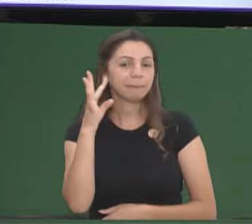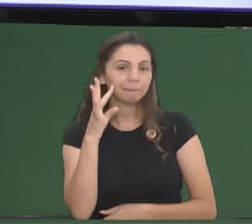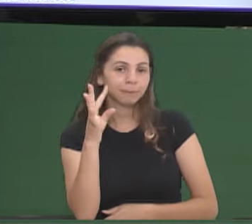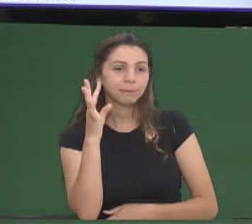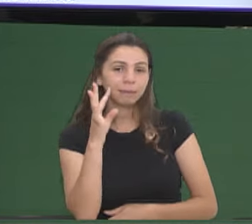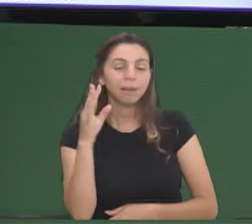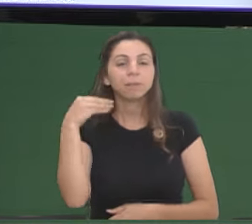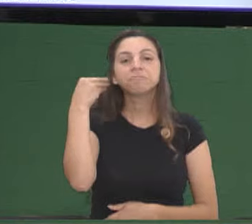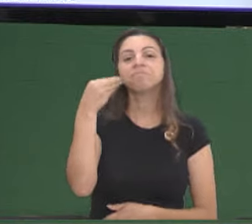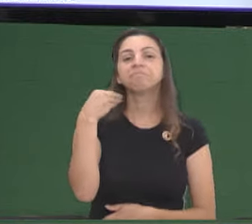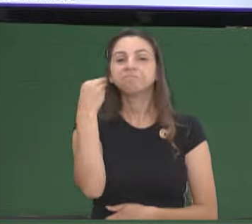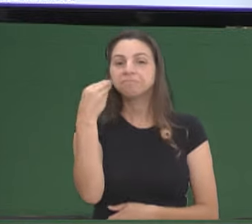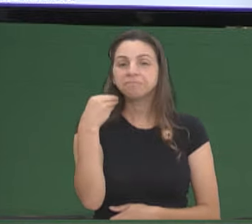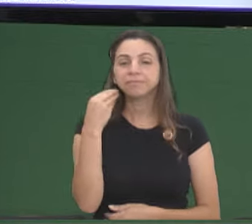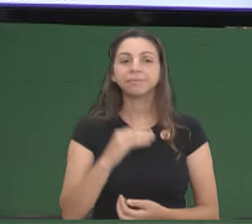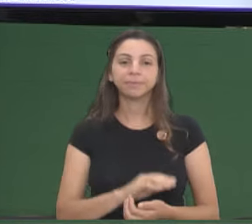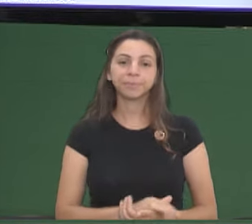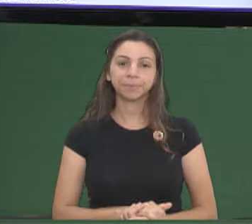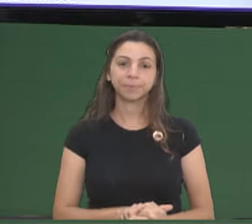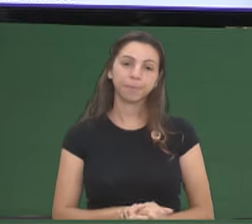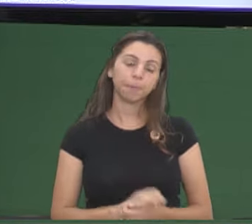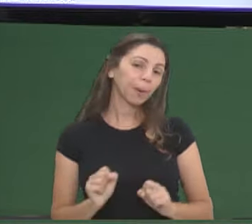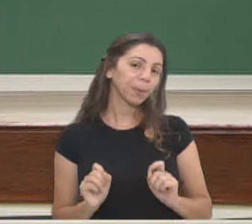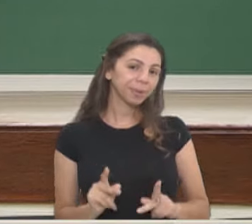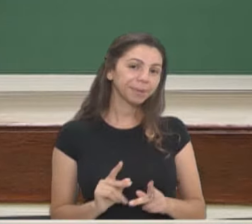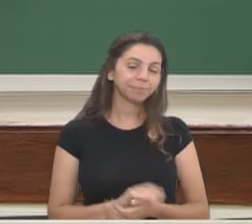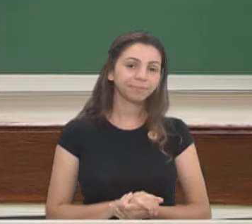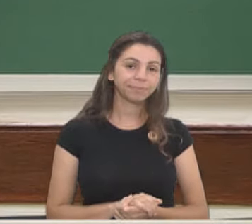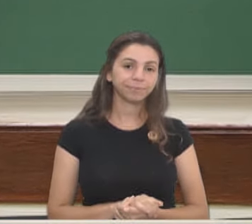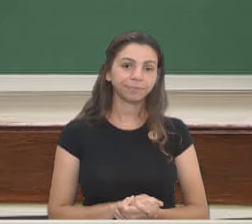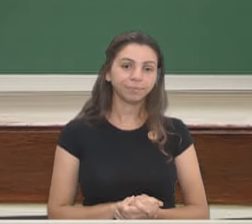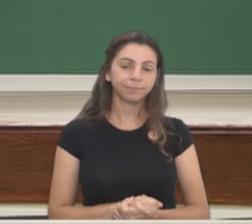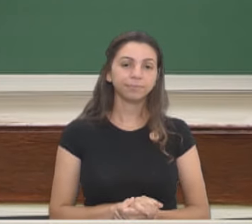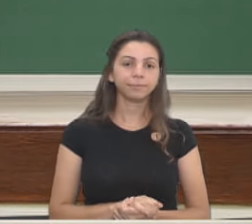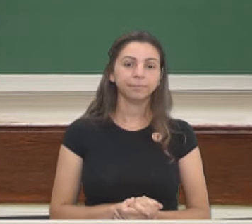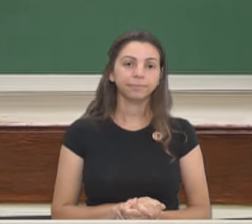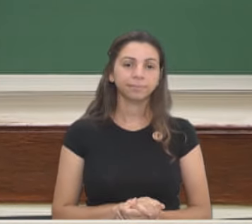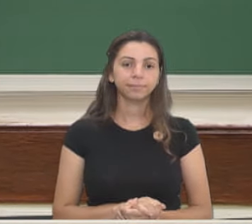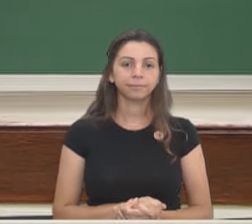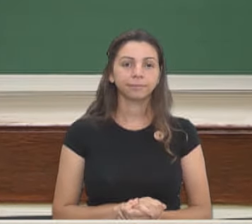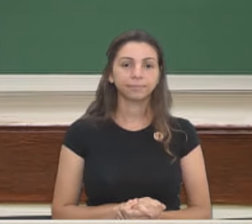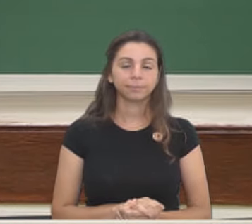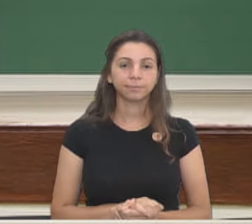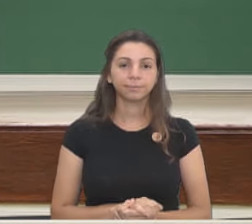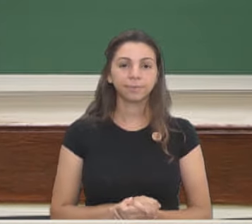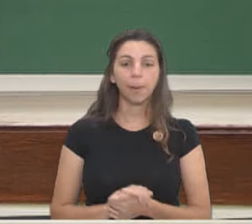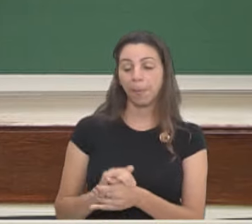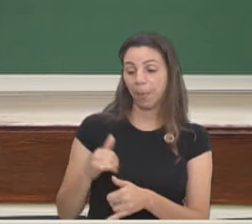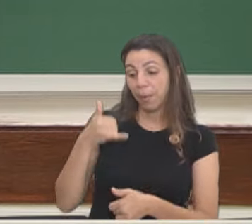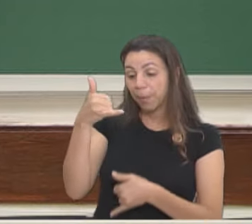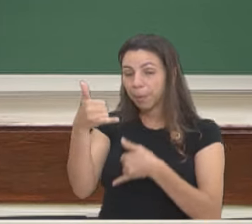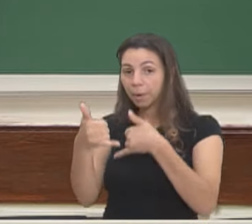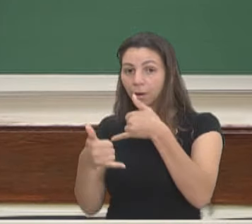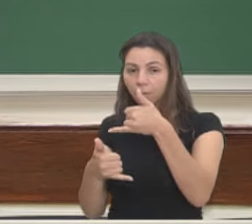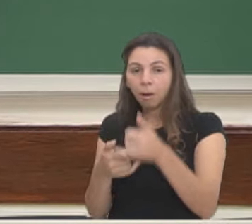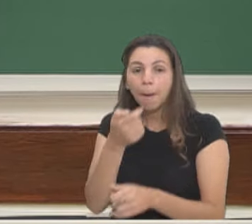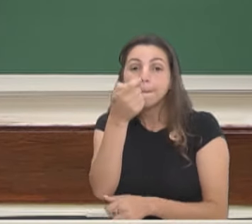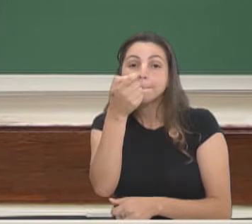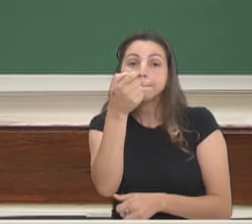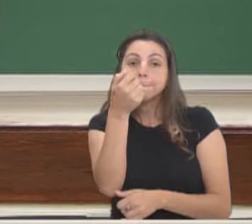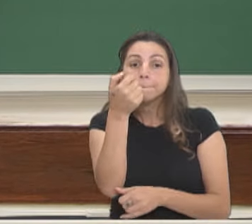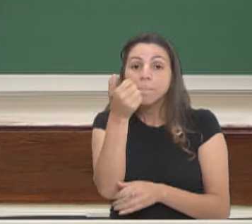essas experiências. Muito bem. Avançando, então, vamos falar um pouquinho dos jogos semi-cooperativos. Quando a